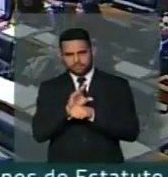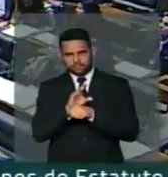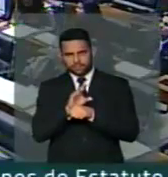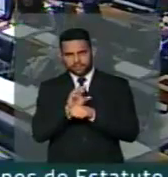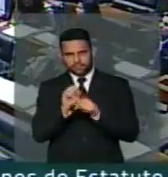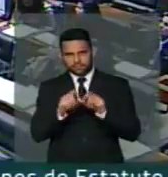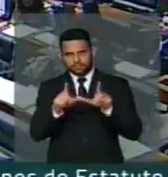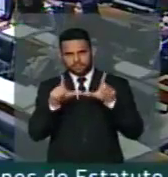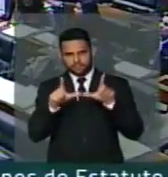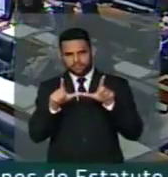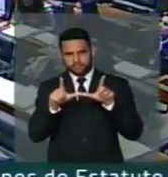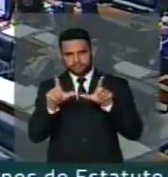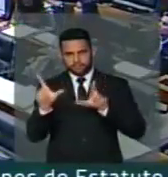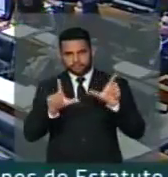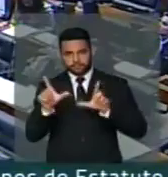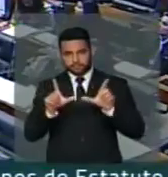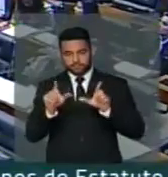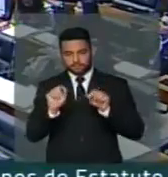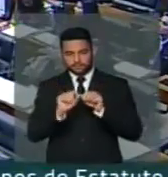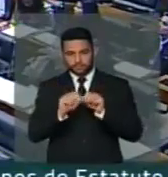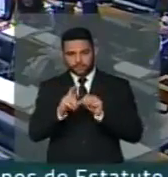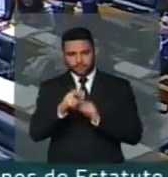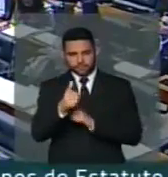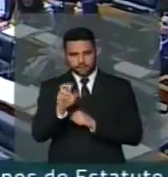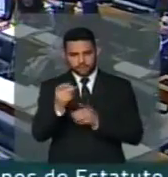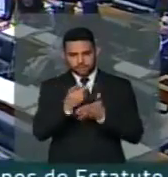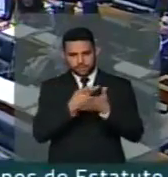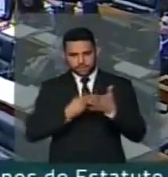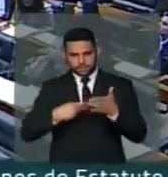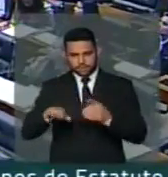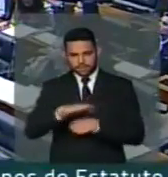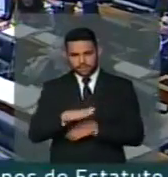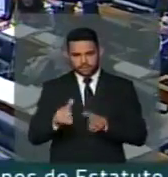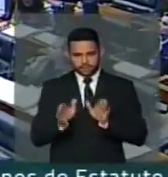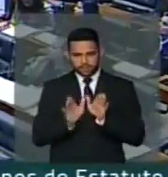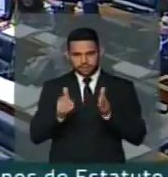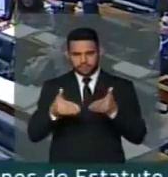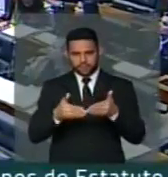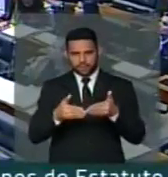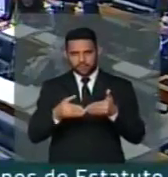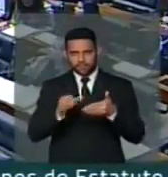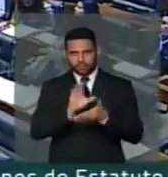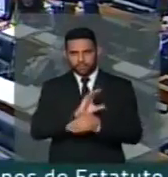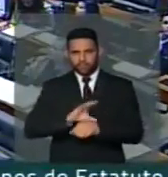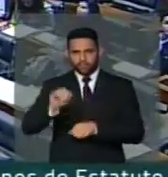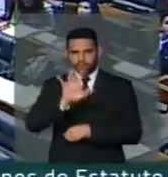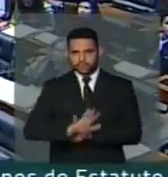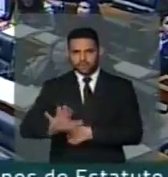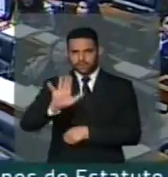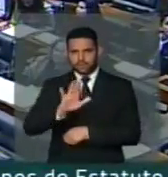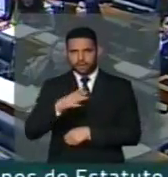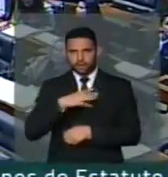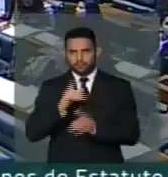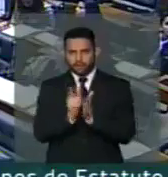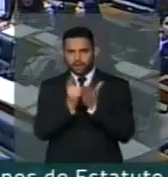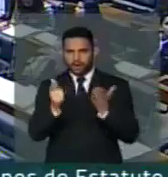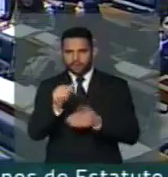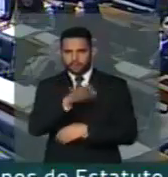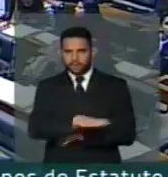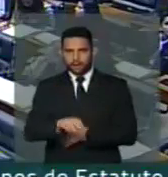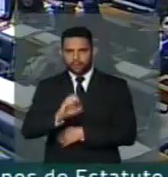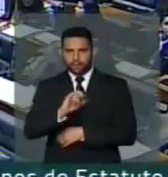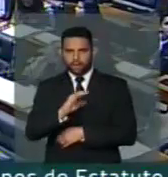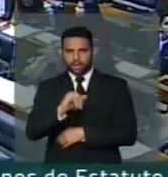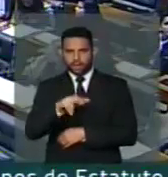projetadas aqui na tela, que estão entre os 500 desenhos das crianças que participaram do concurso nacional Uma Capa para o ECA,